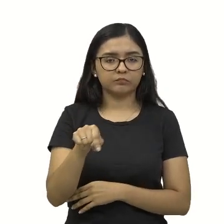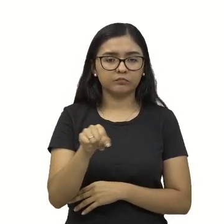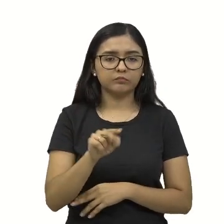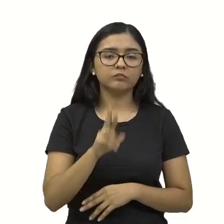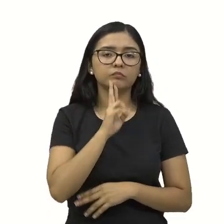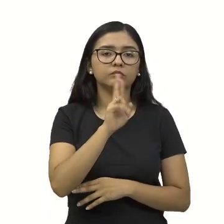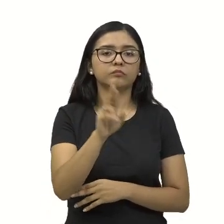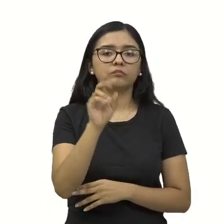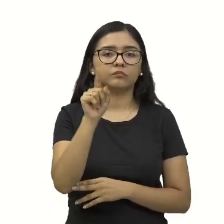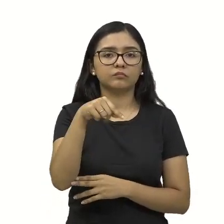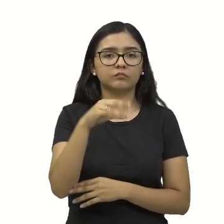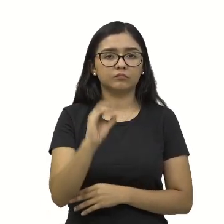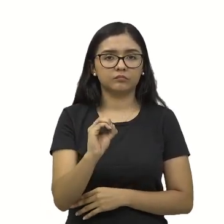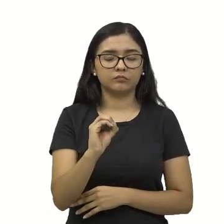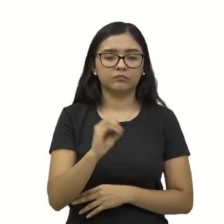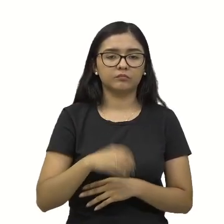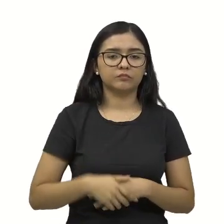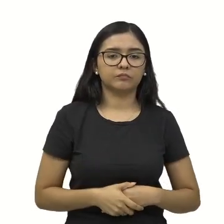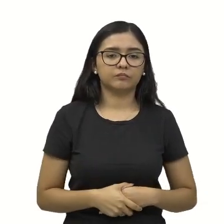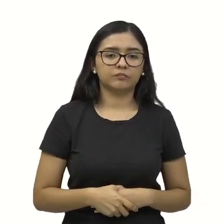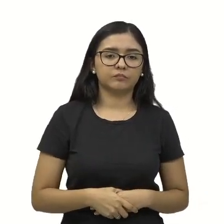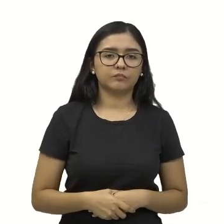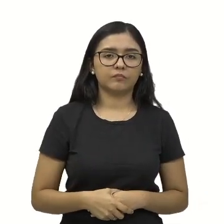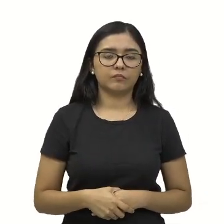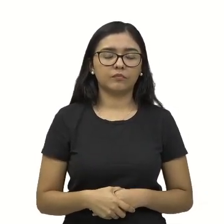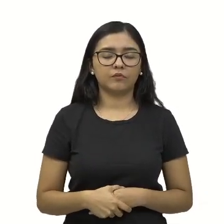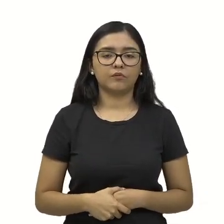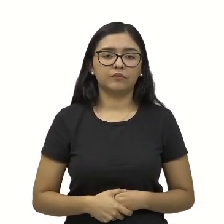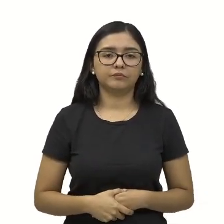resultado dá 0, tudo bem?